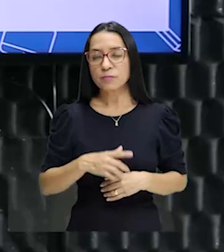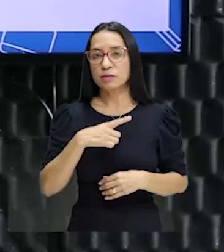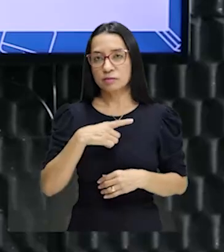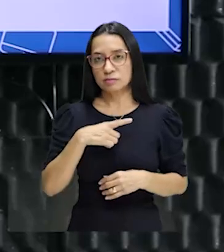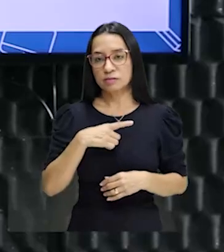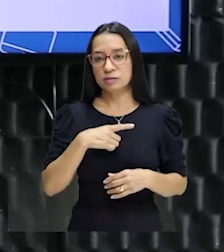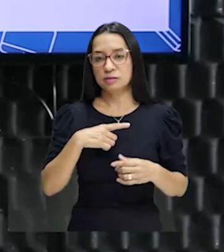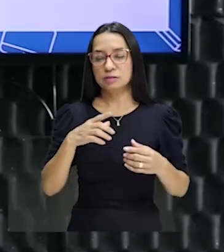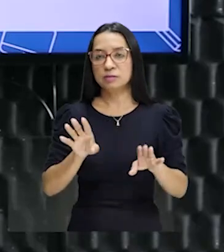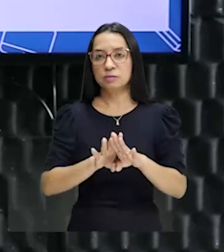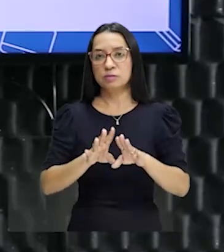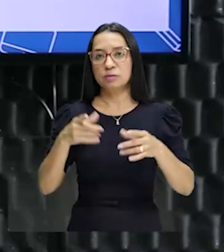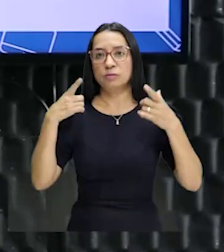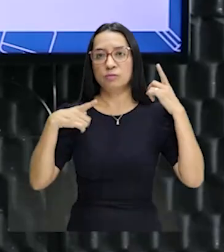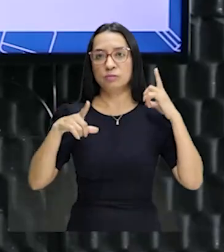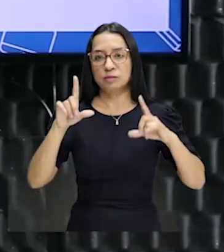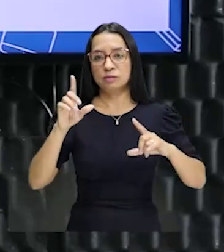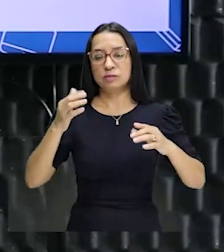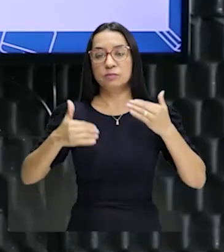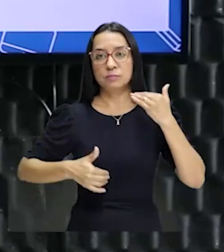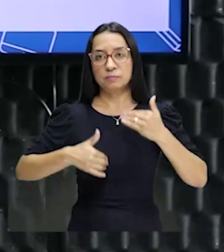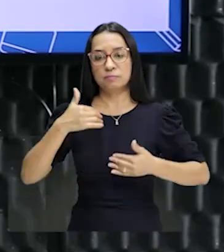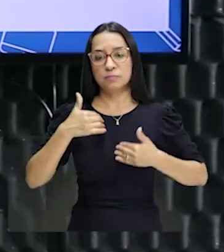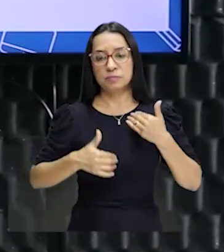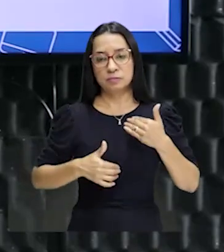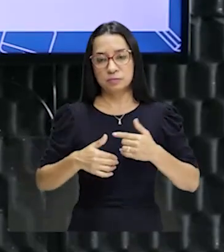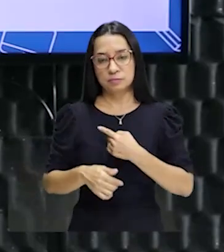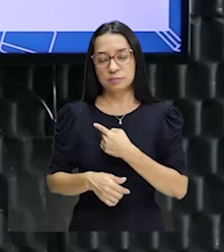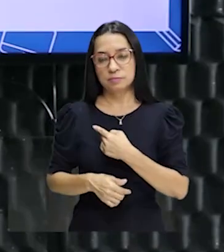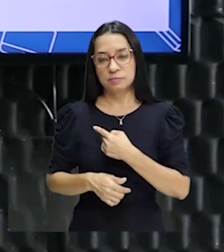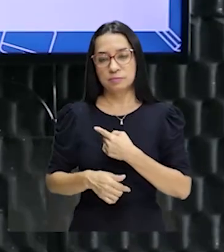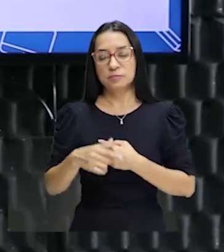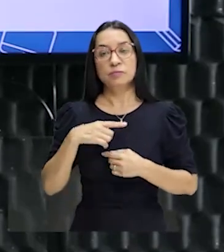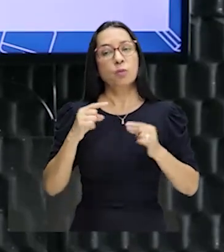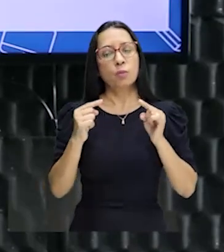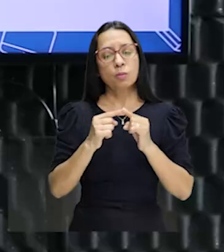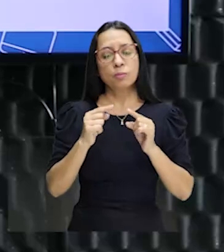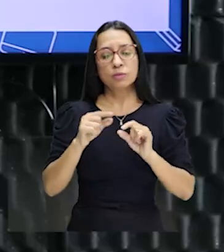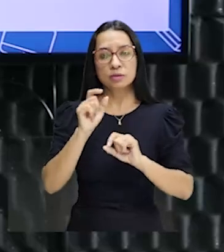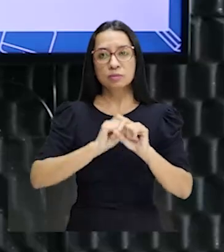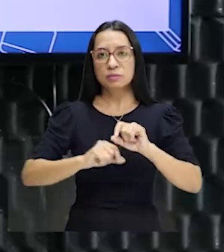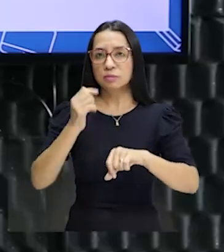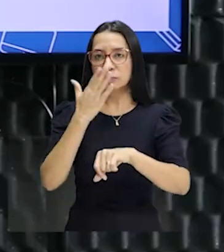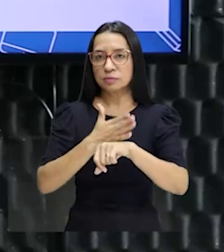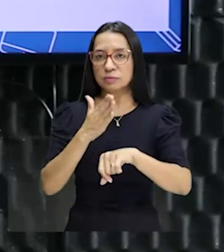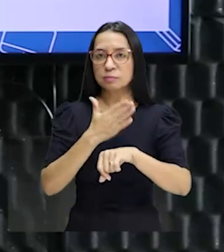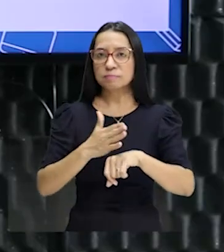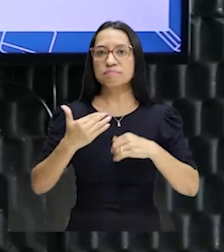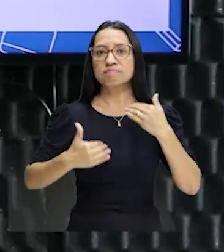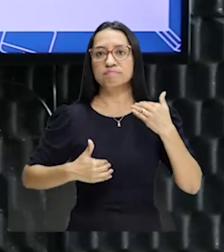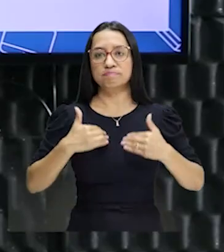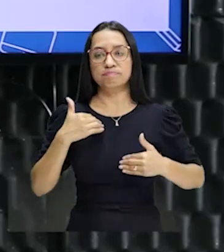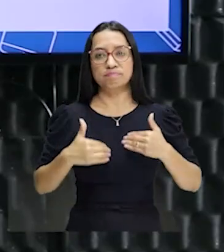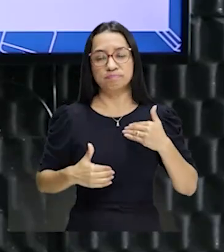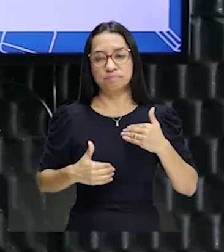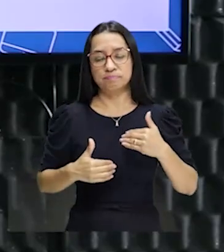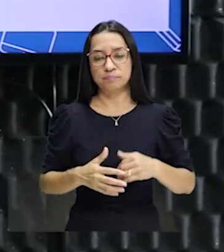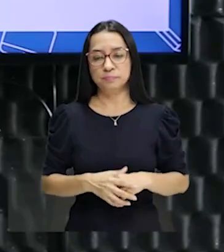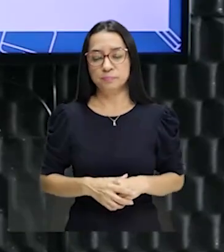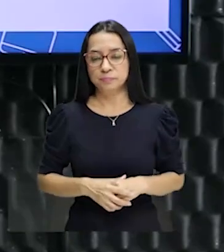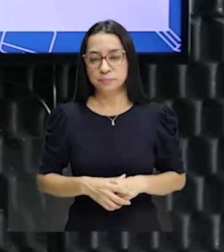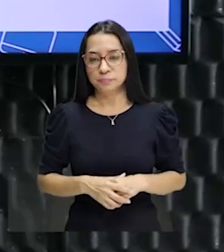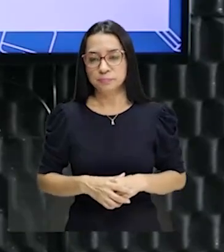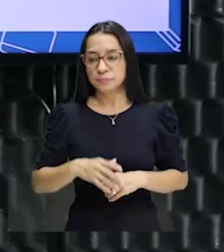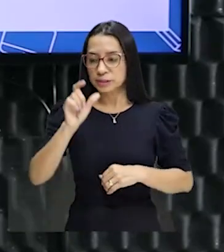lazer físico. O lazer físico, ó, tem a ver com o quê? Com as práticas corporais.